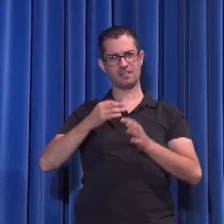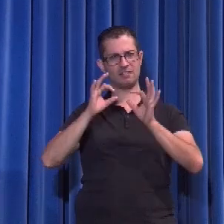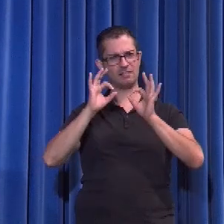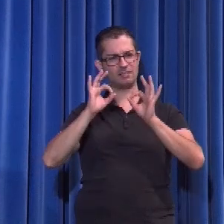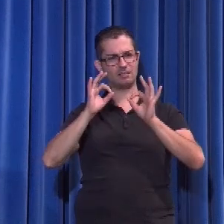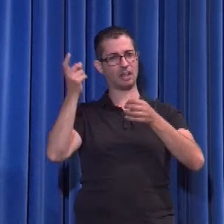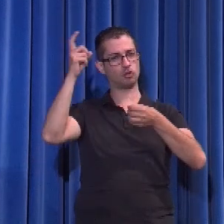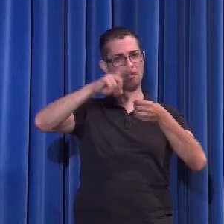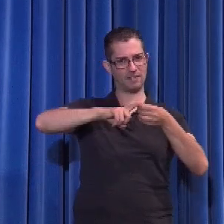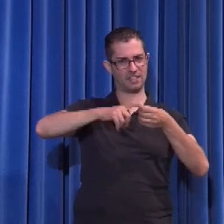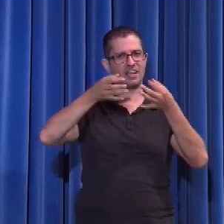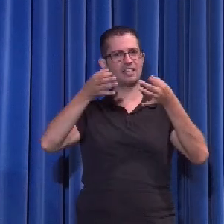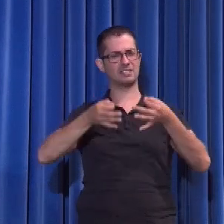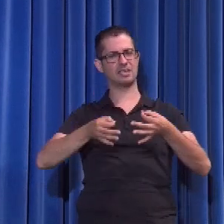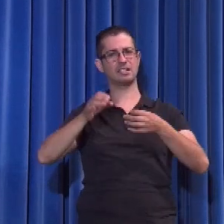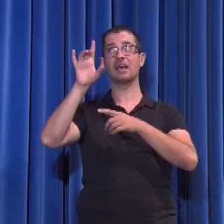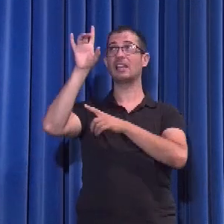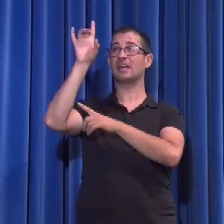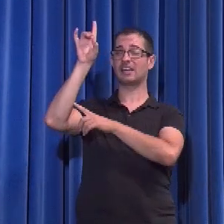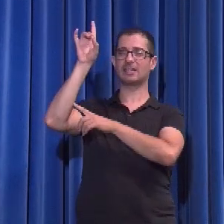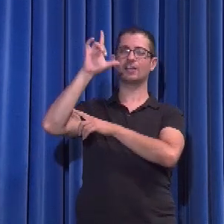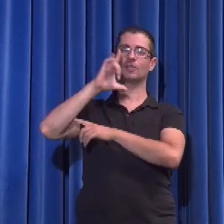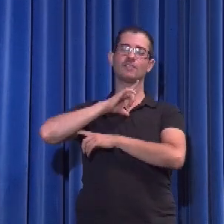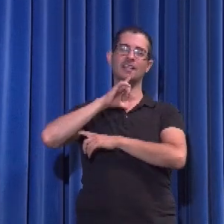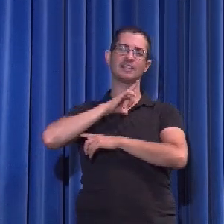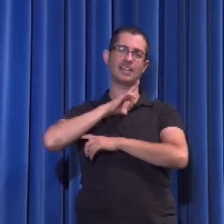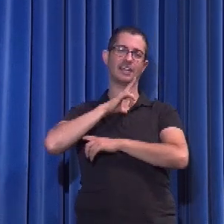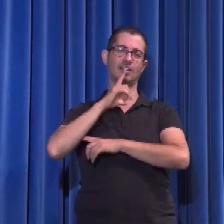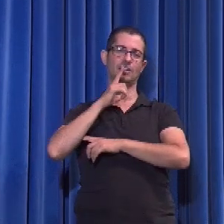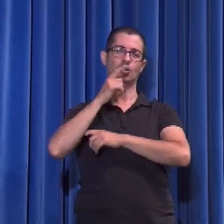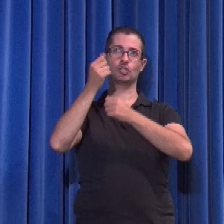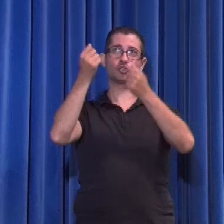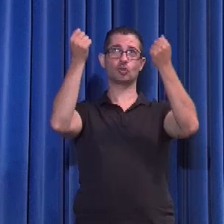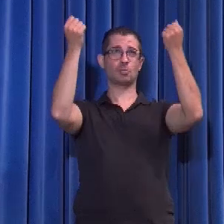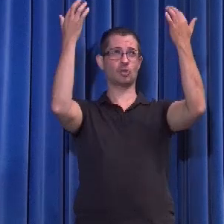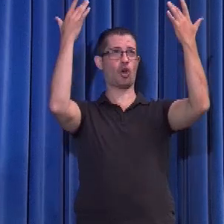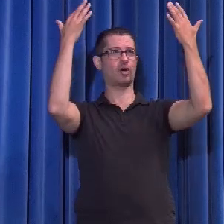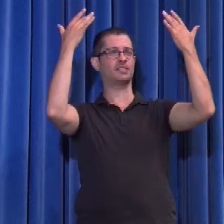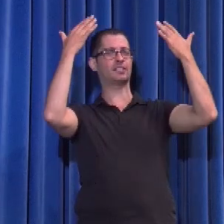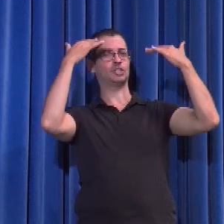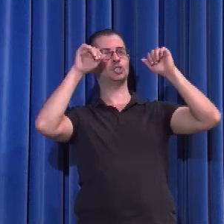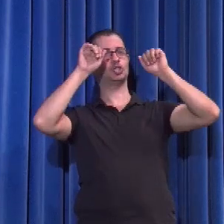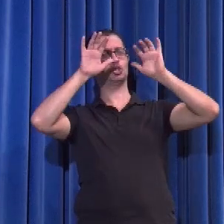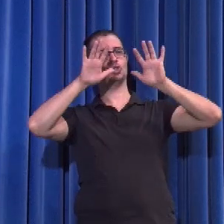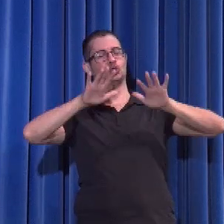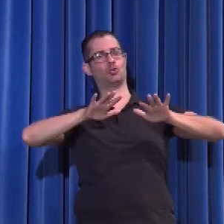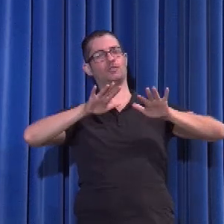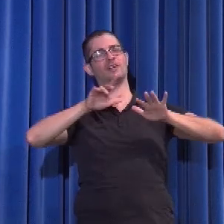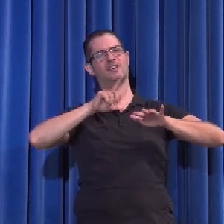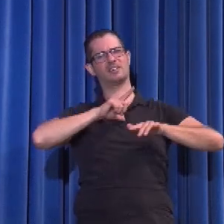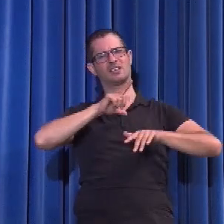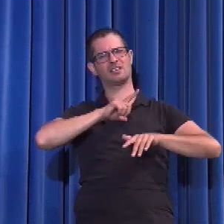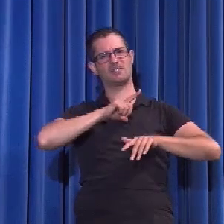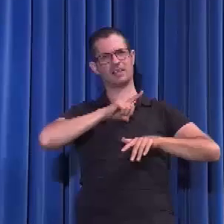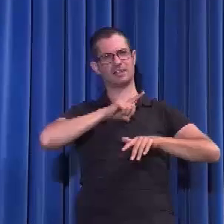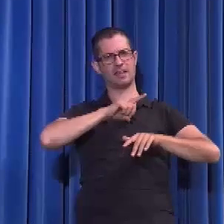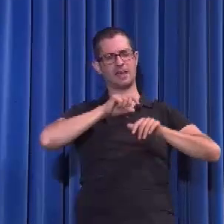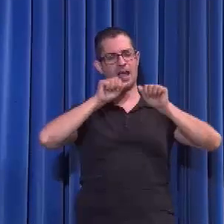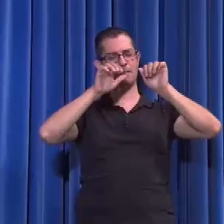ele descerá sobre nós como a chuva de serôdia que rega a